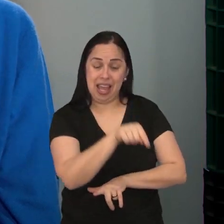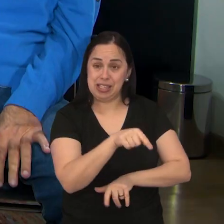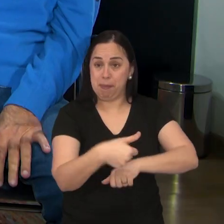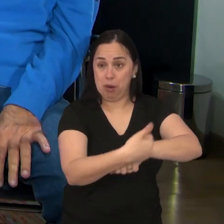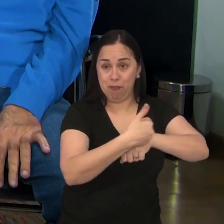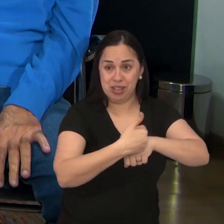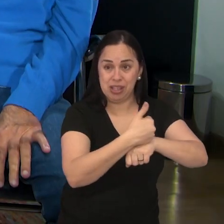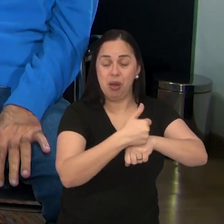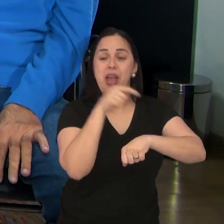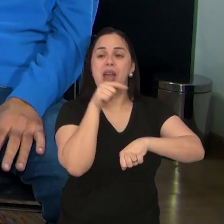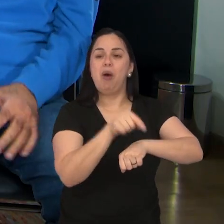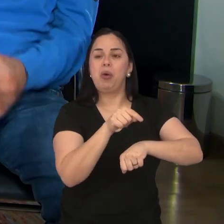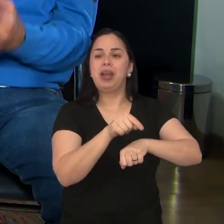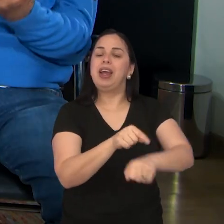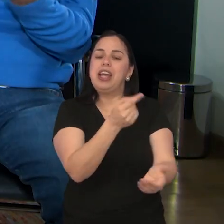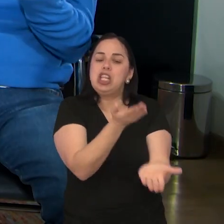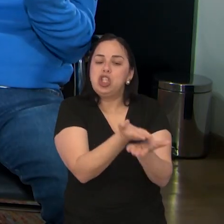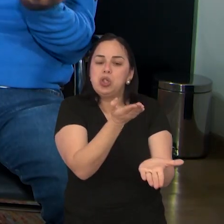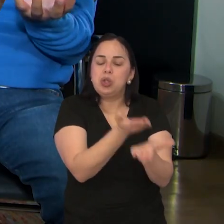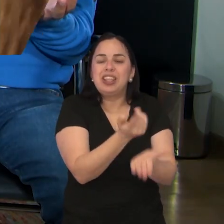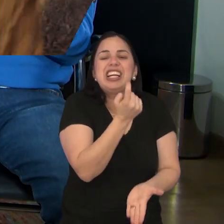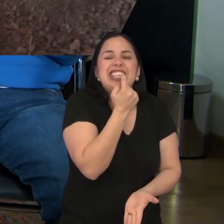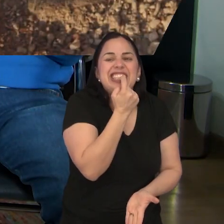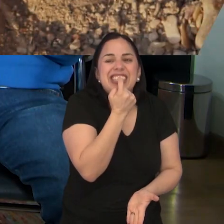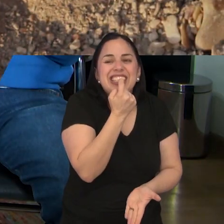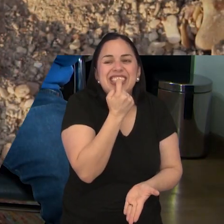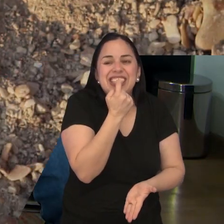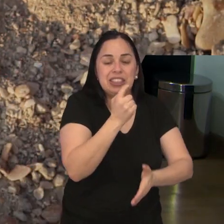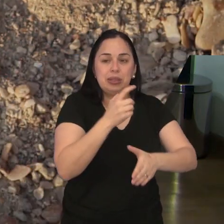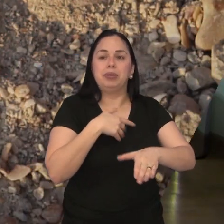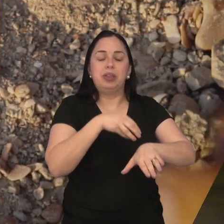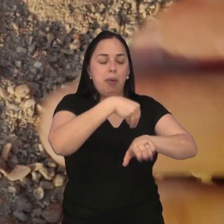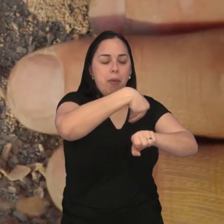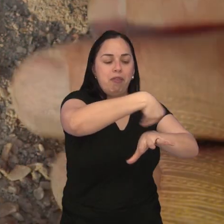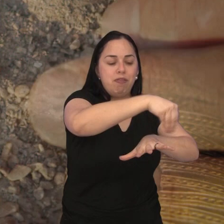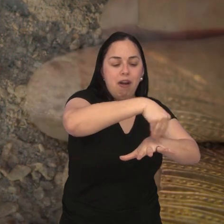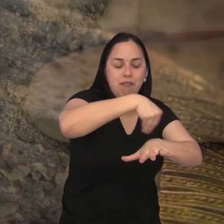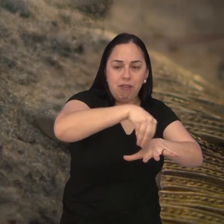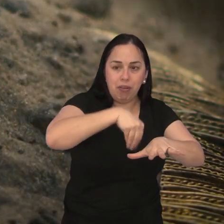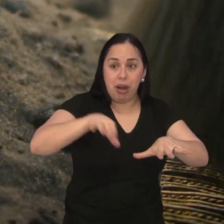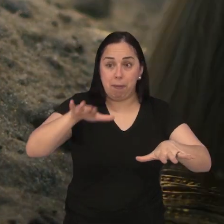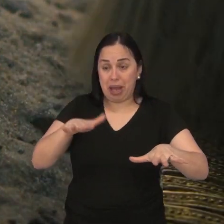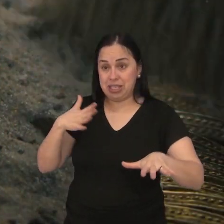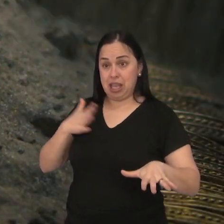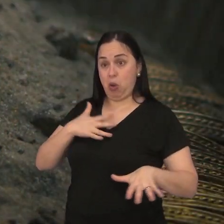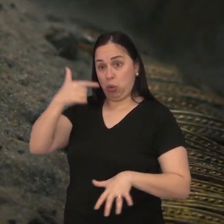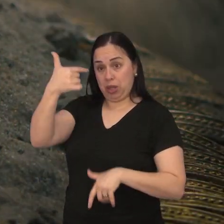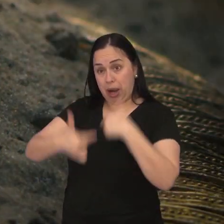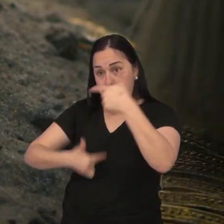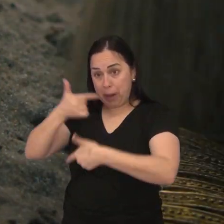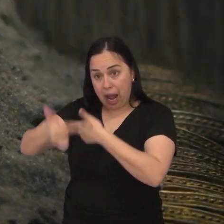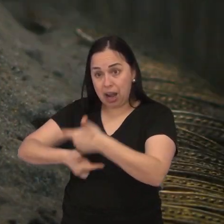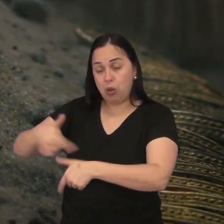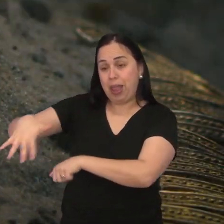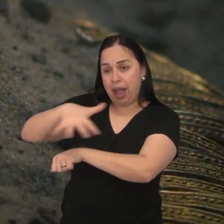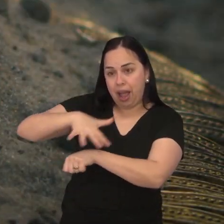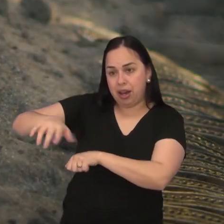paleontólogo. A primeira coisa é a gente ensinar o que é arqueologia e que todo aquele